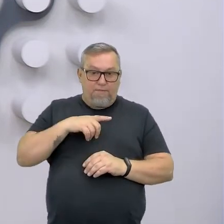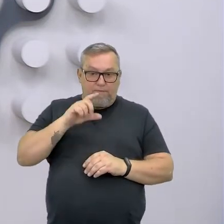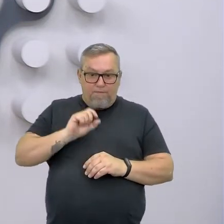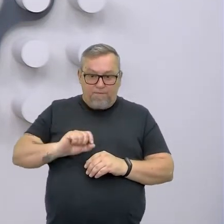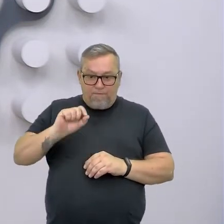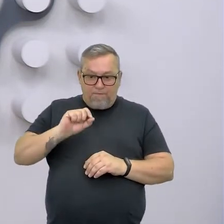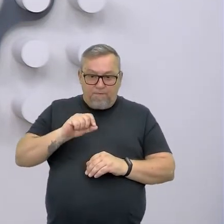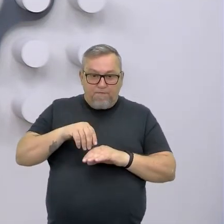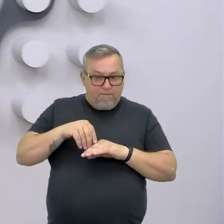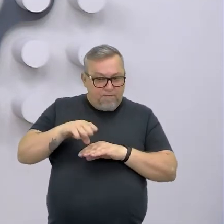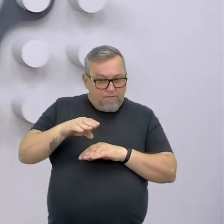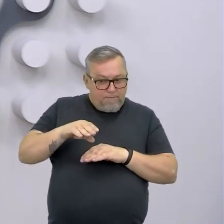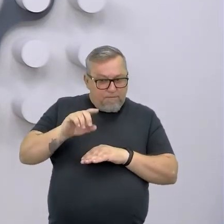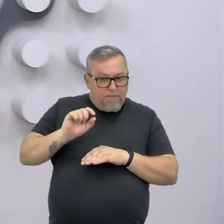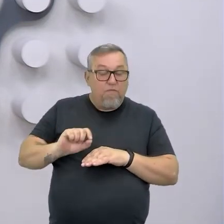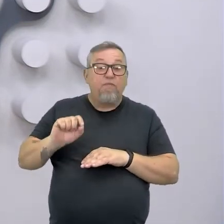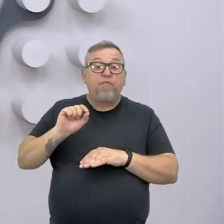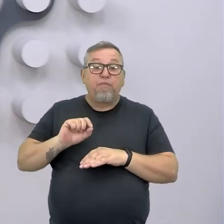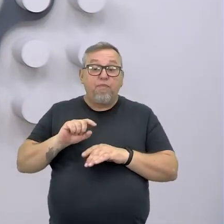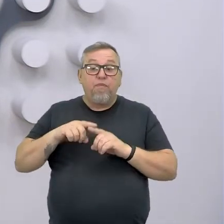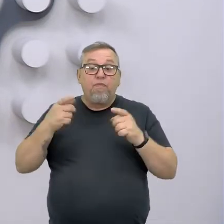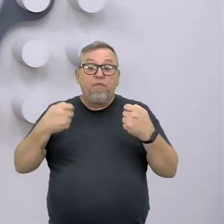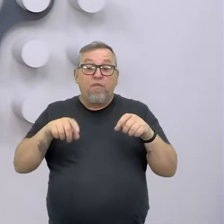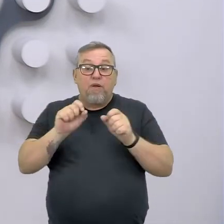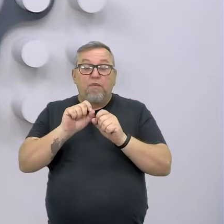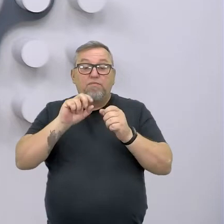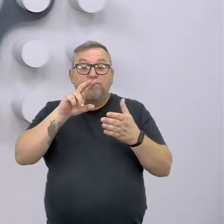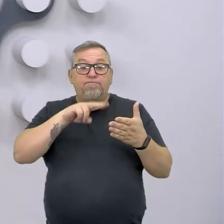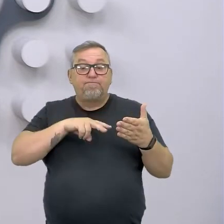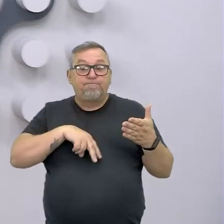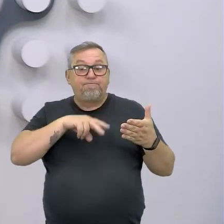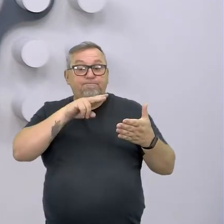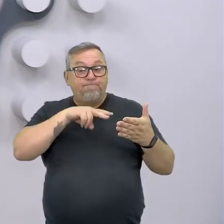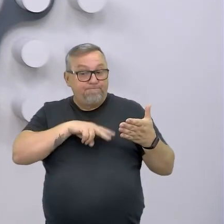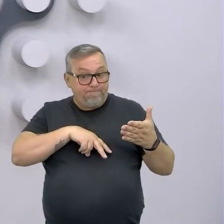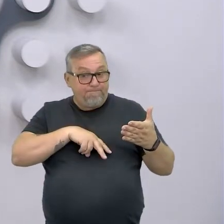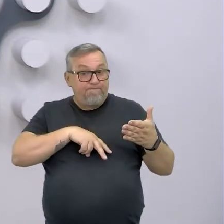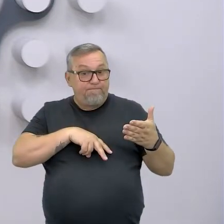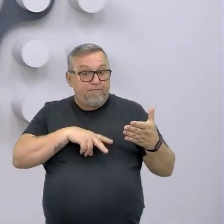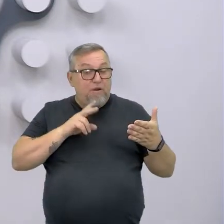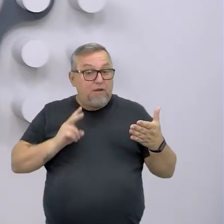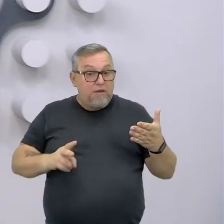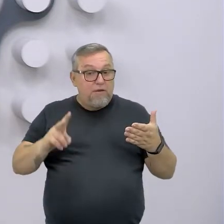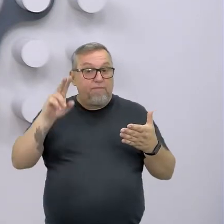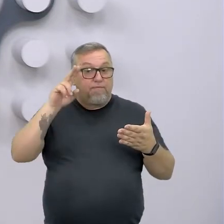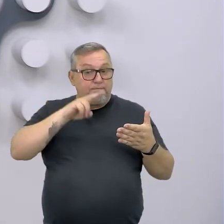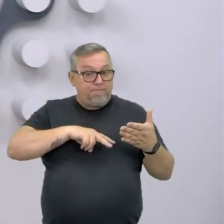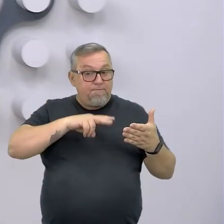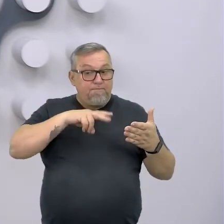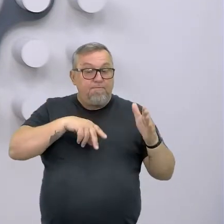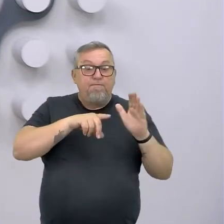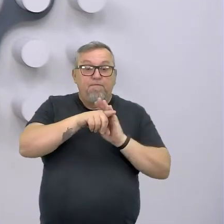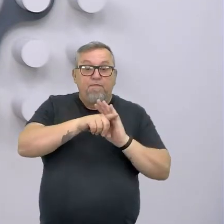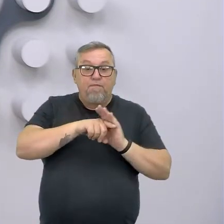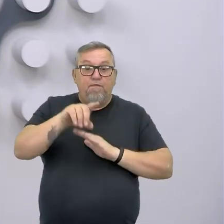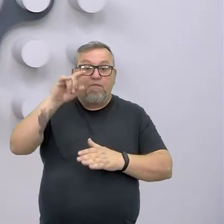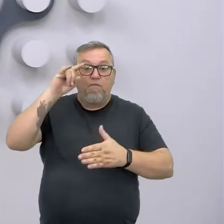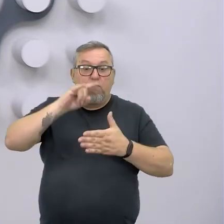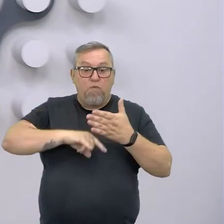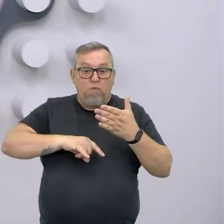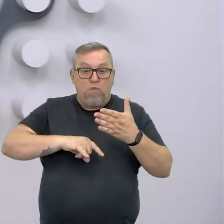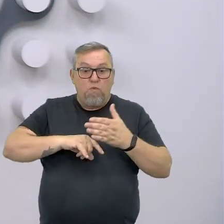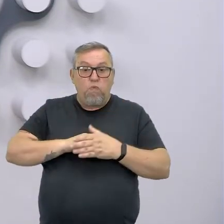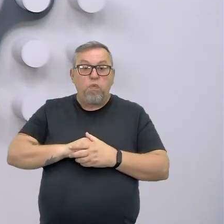que é super importante, é de que é necessário ler, é necessário fazer sempre essa pesquisa